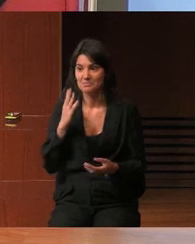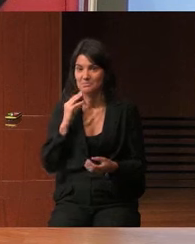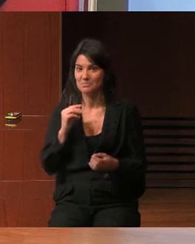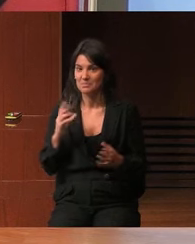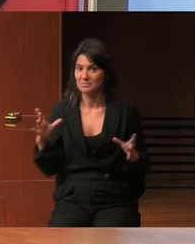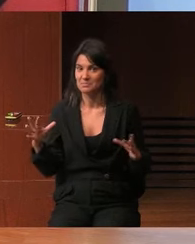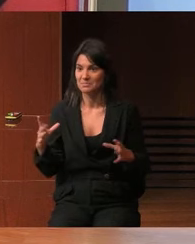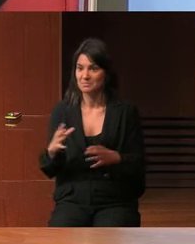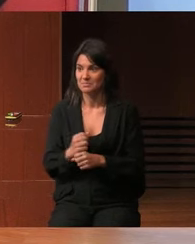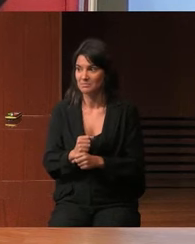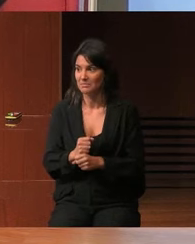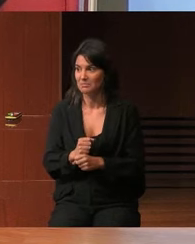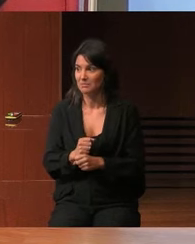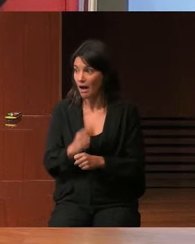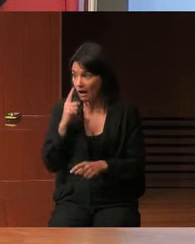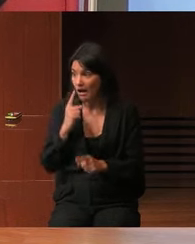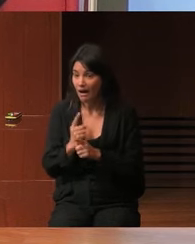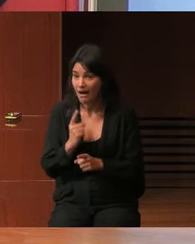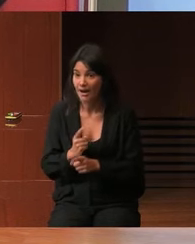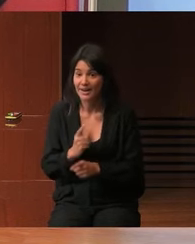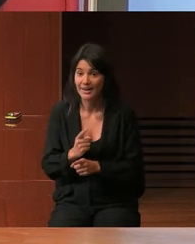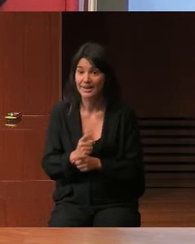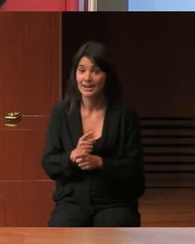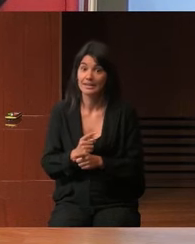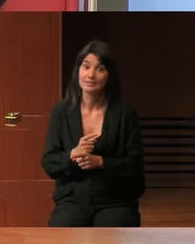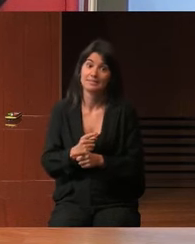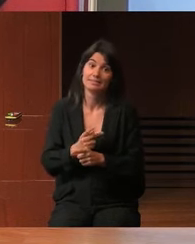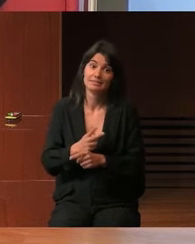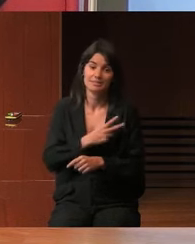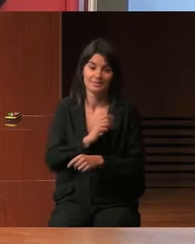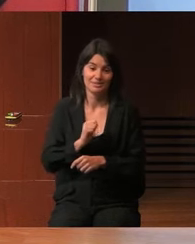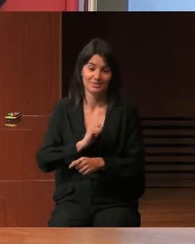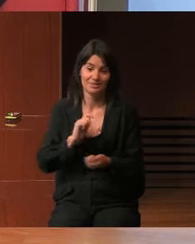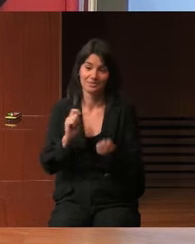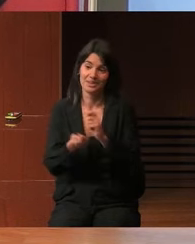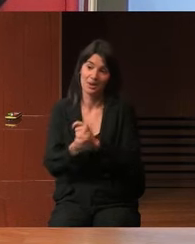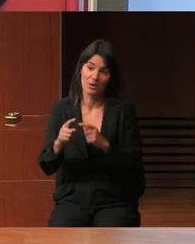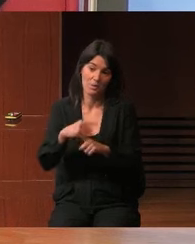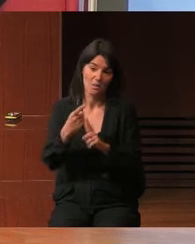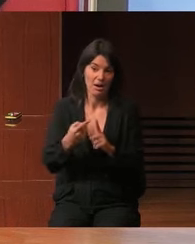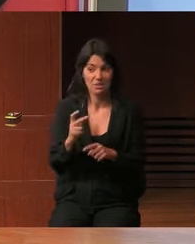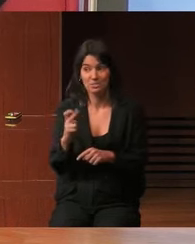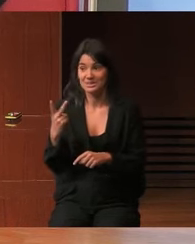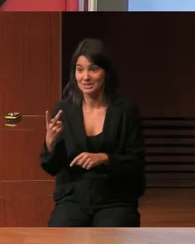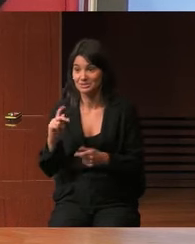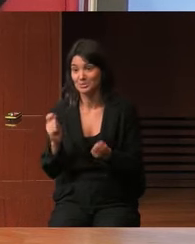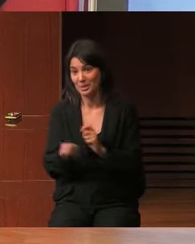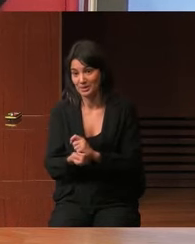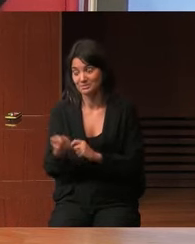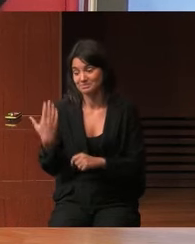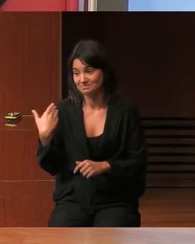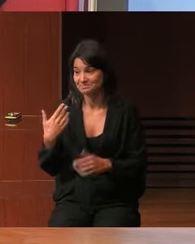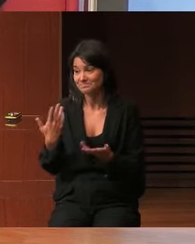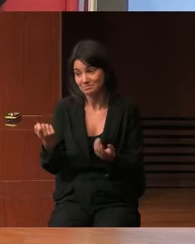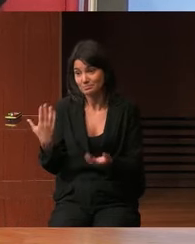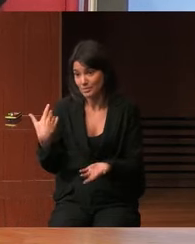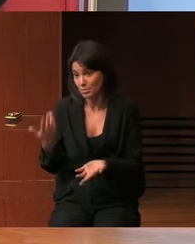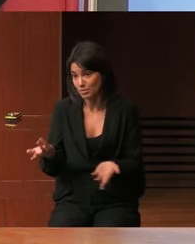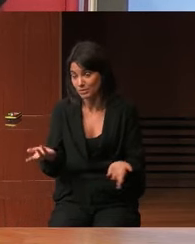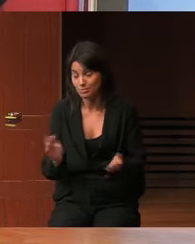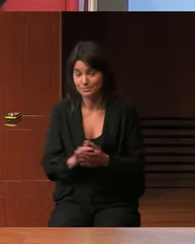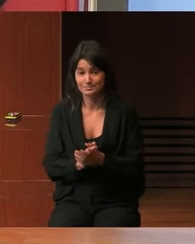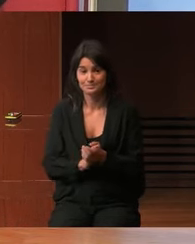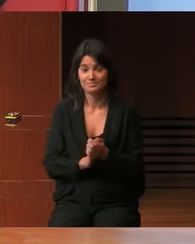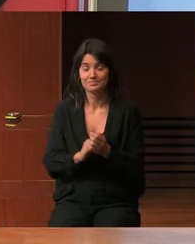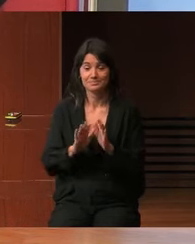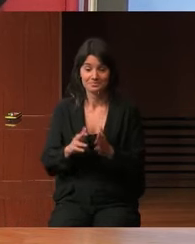não há. Ainda há. Na minha faculdade mudaram-nos há um ano ou dois. Portanto, foi há pouco tempo.